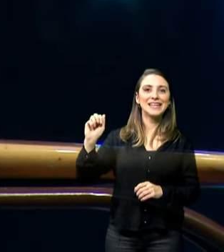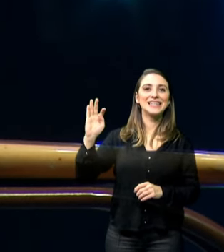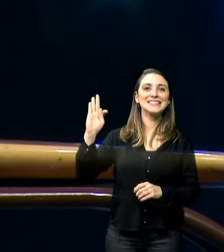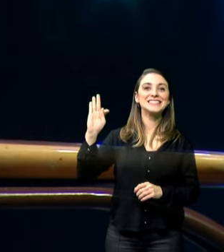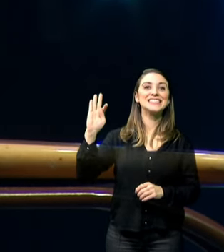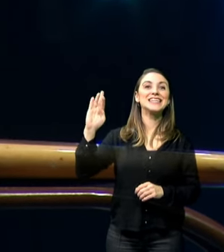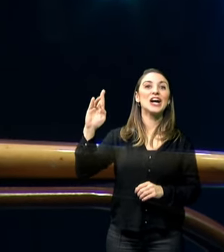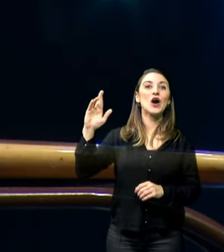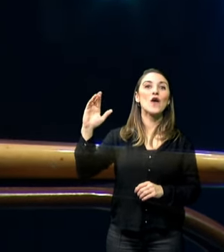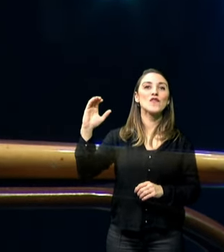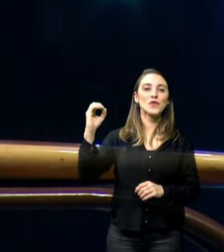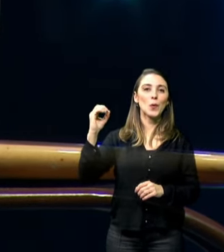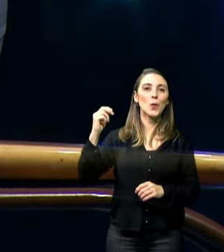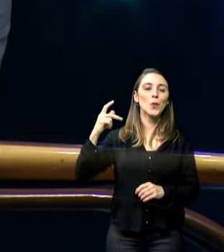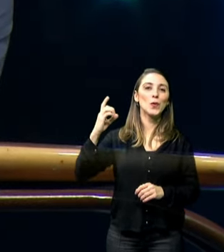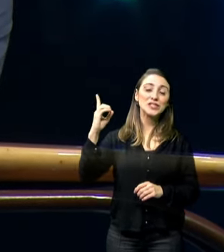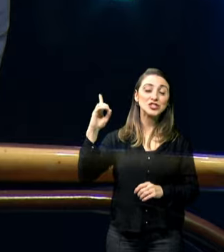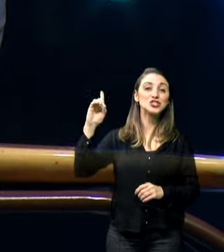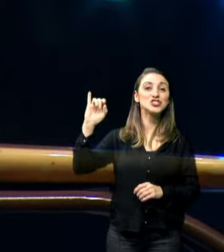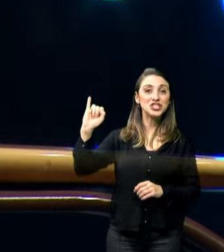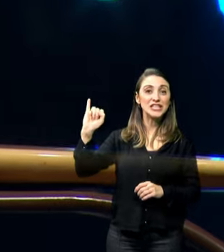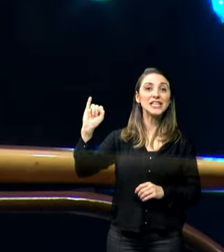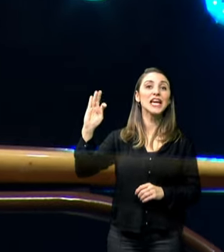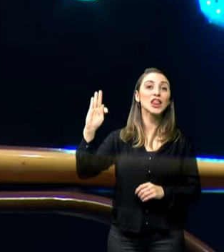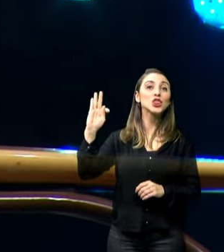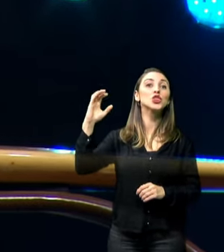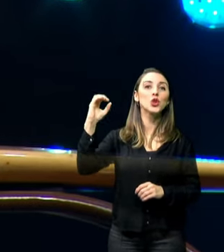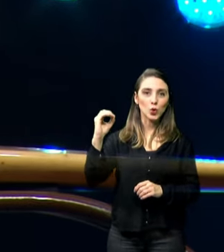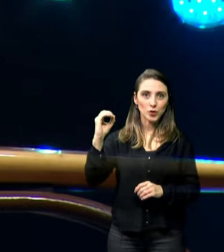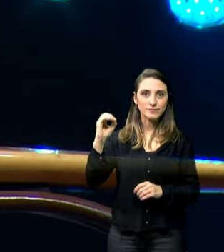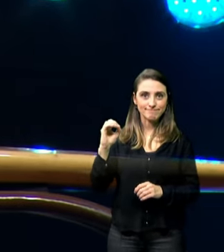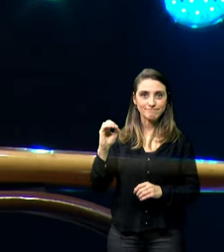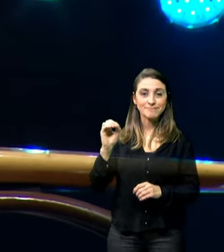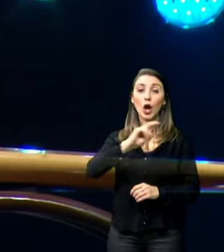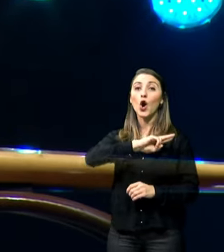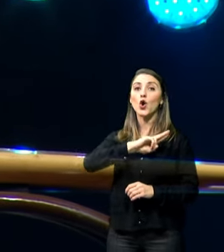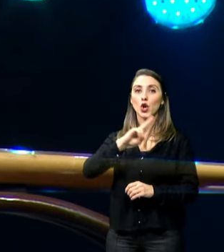ó, companheiro, ó, Epafrodito.